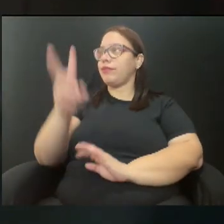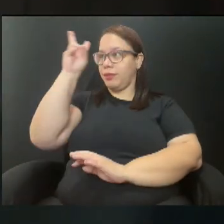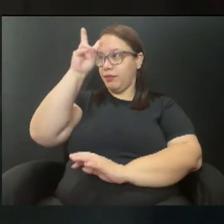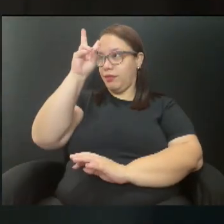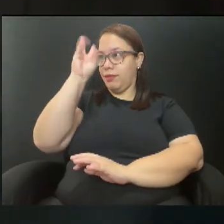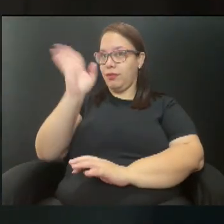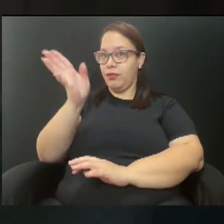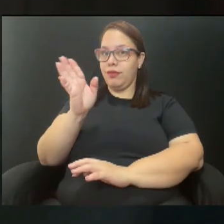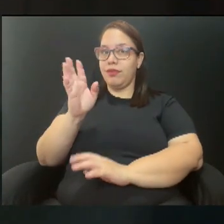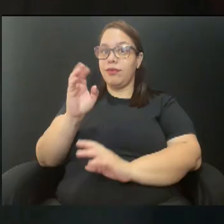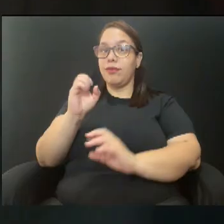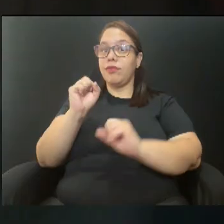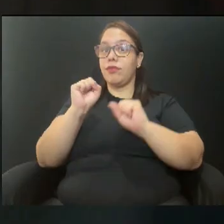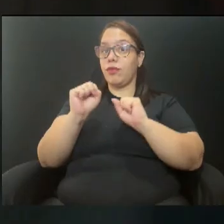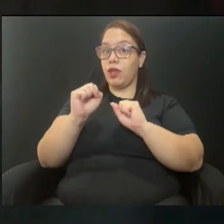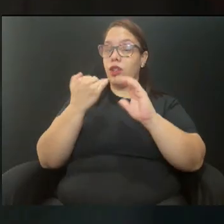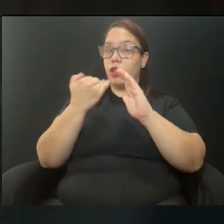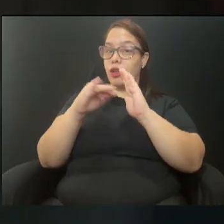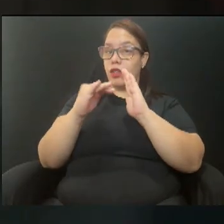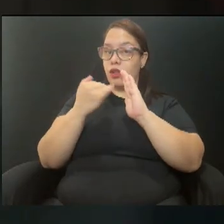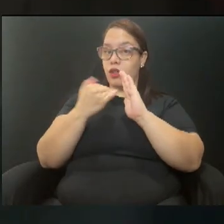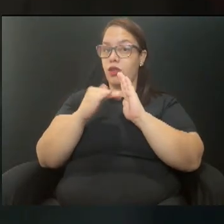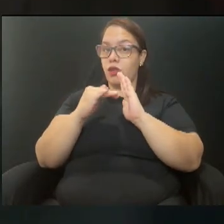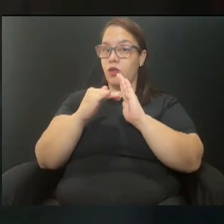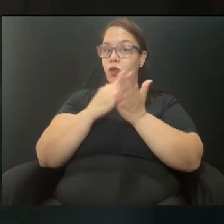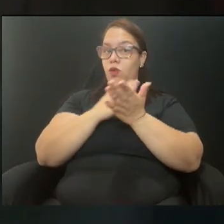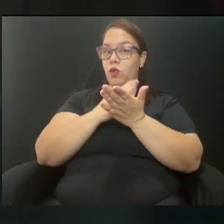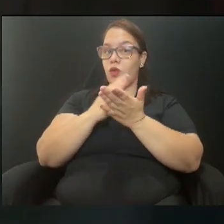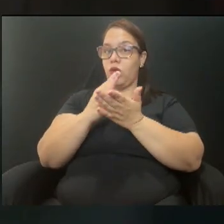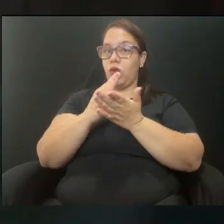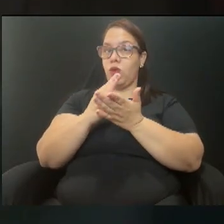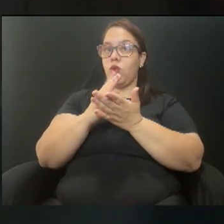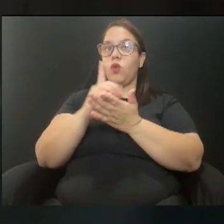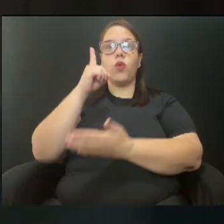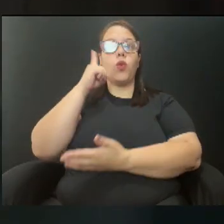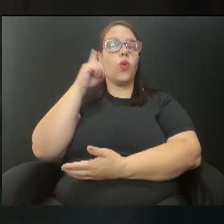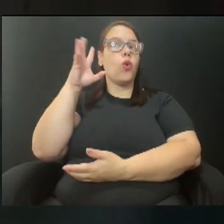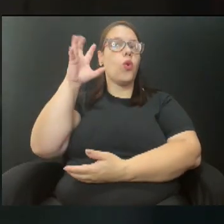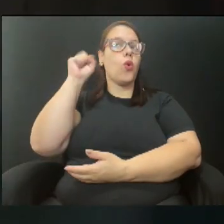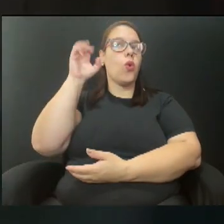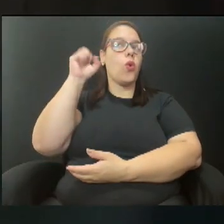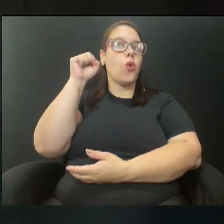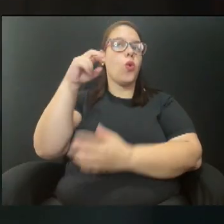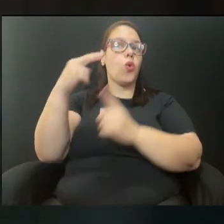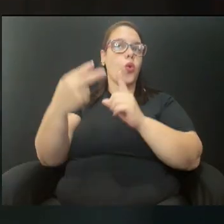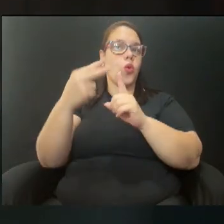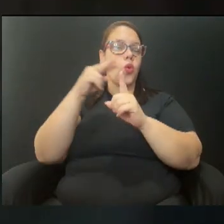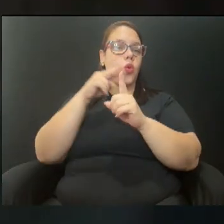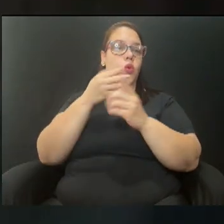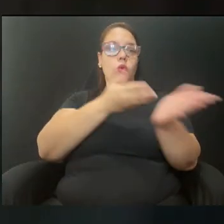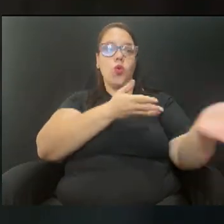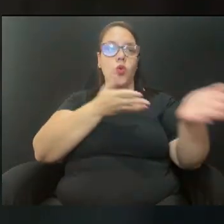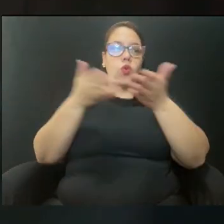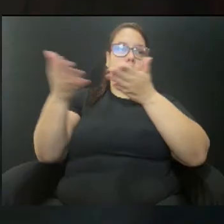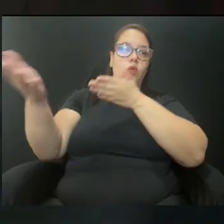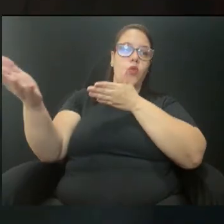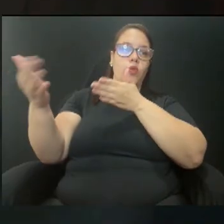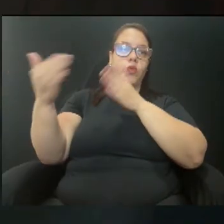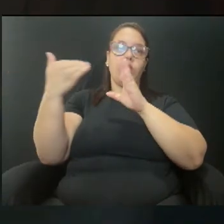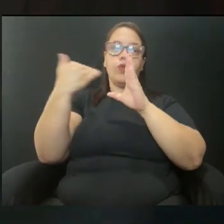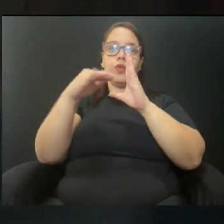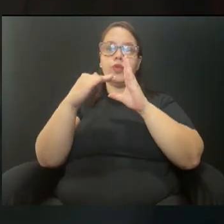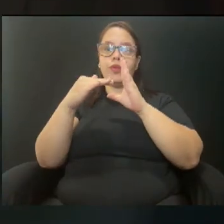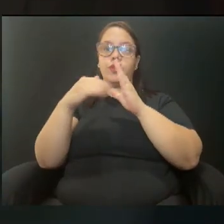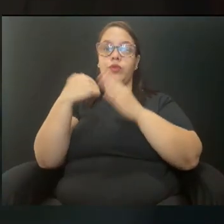aí, já enquanto começa e ouve aqui o ponto de vista dos nossos convidados, mandar a sua mensagem para a gente. Eu vou repetir,